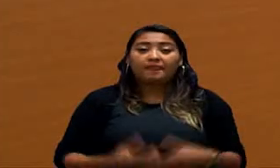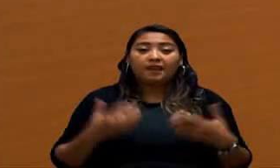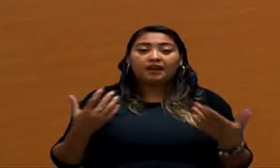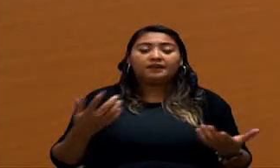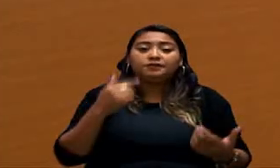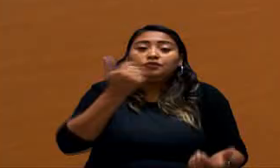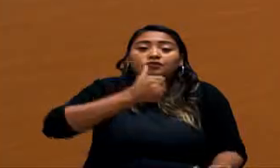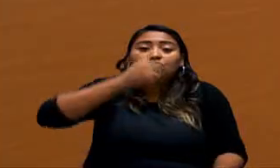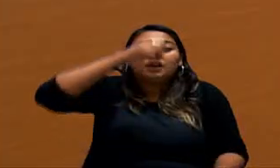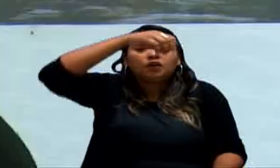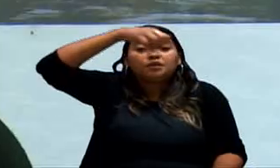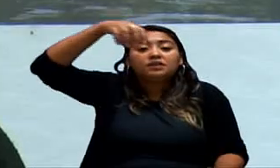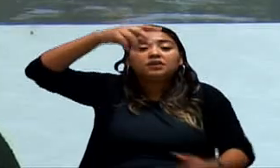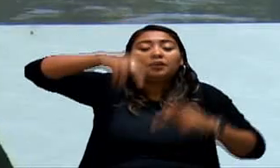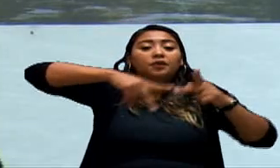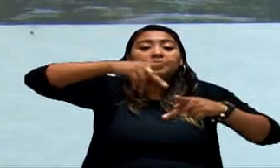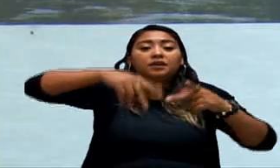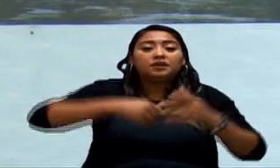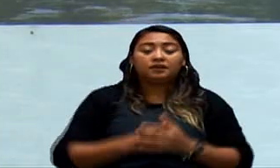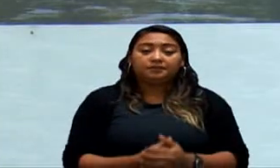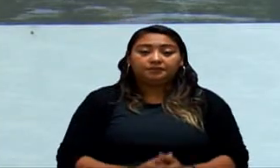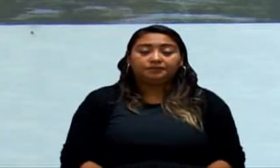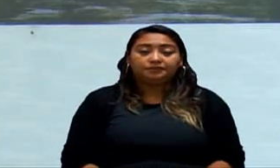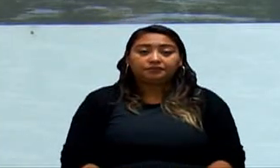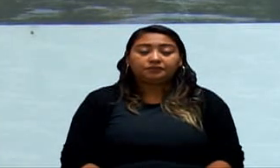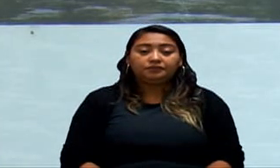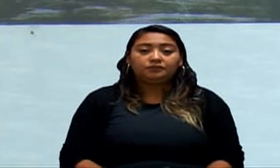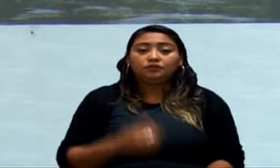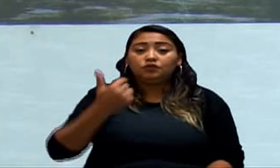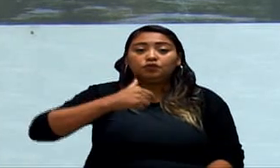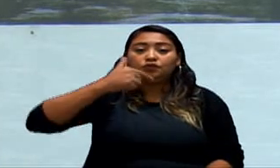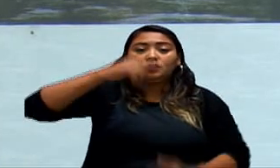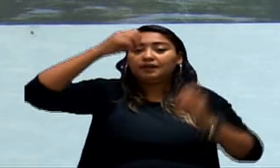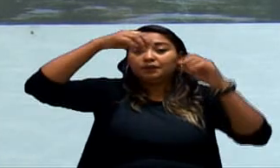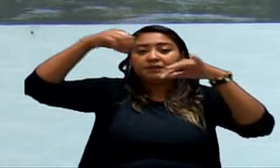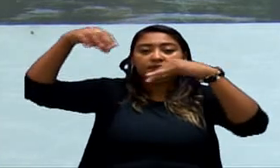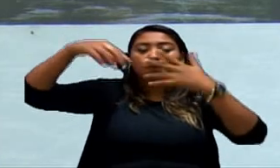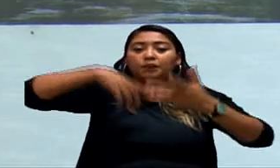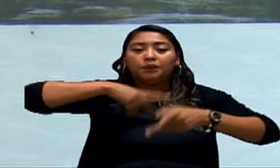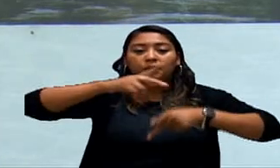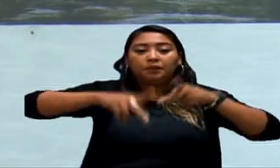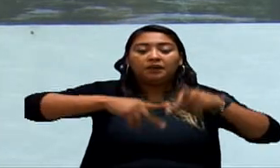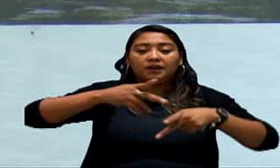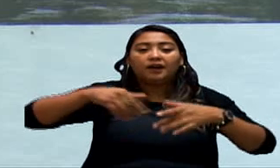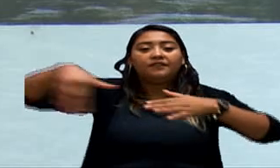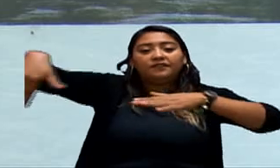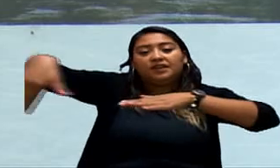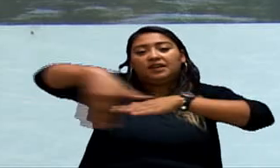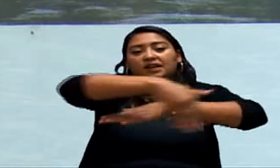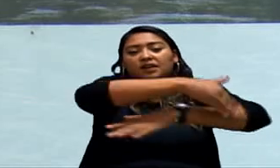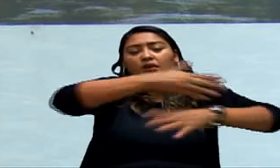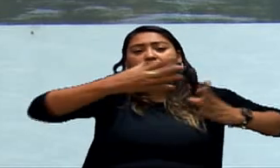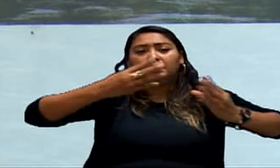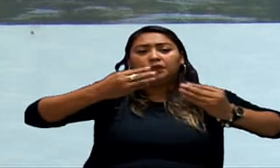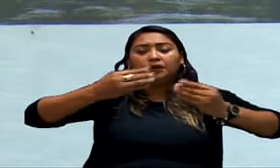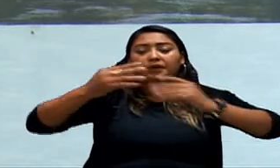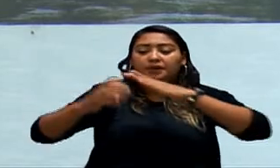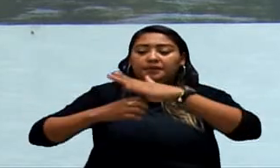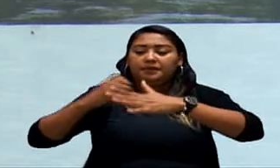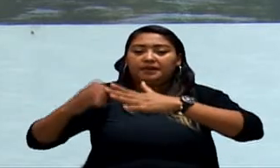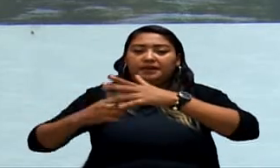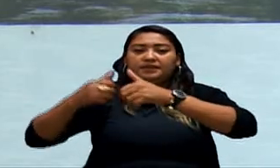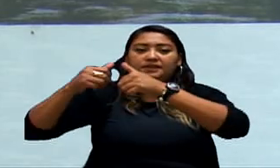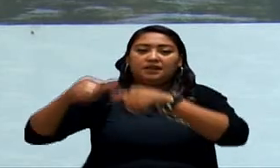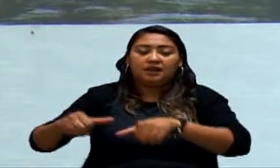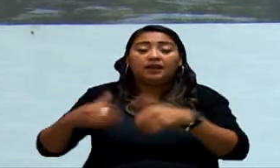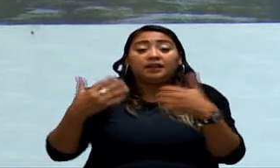não tem nem a iluminação pública, viu, Salatiel? Nem iluminação pública tem. Então, em uma avenida, tem um monte de empresas instaladas. Então,